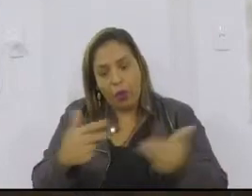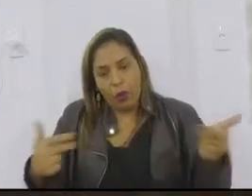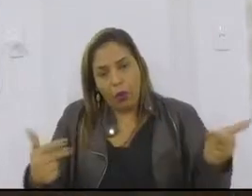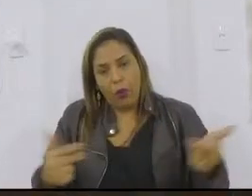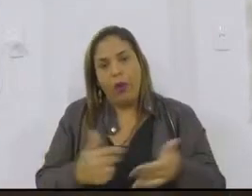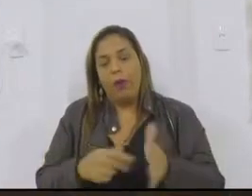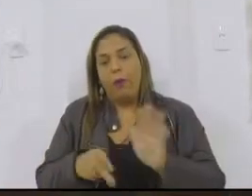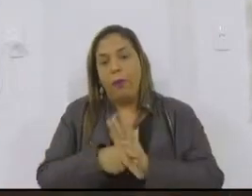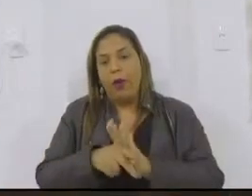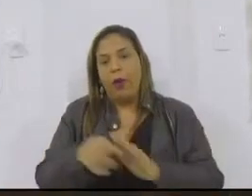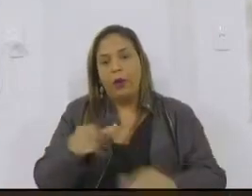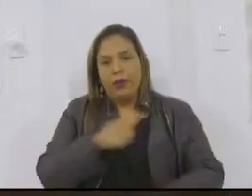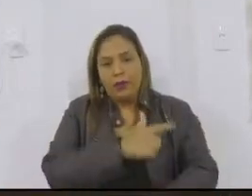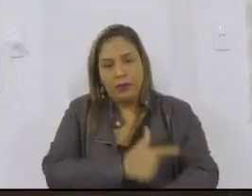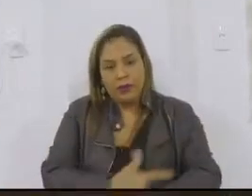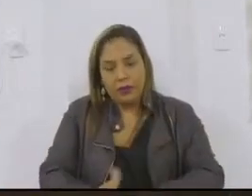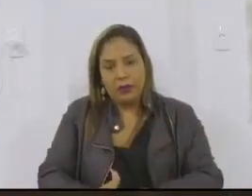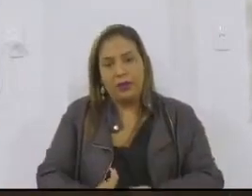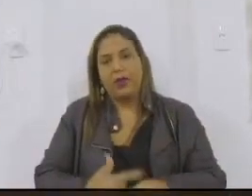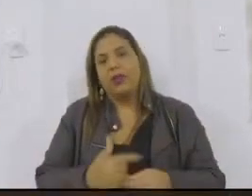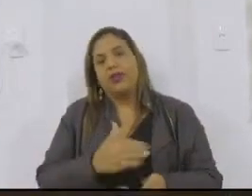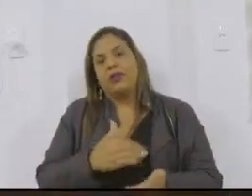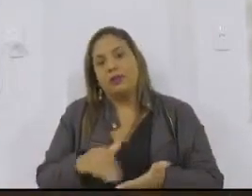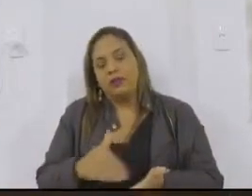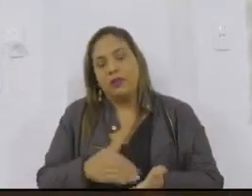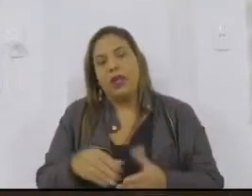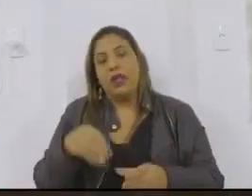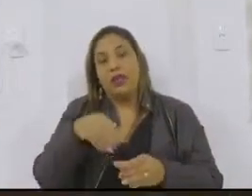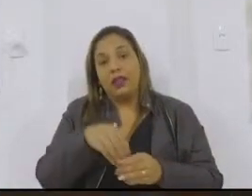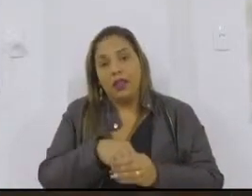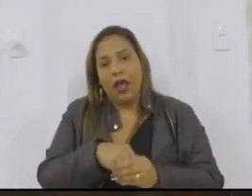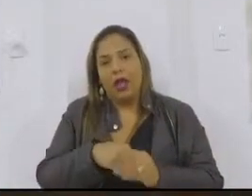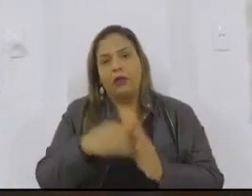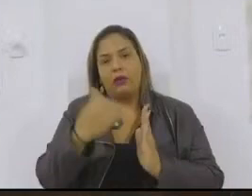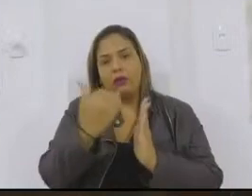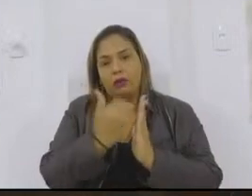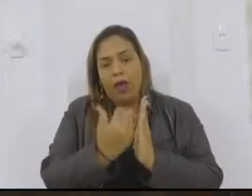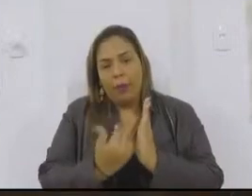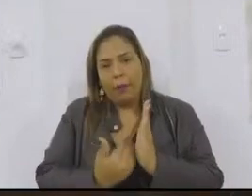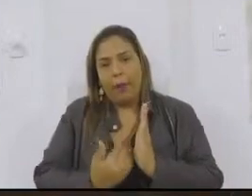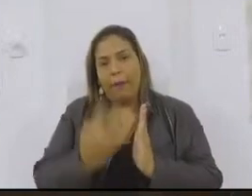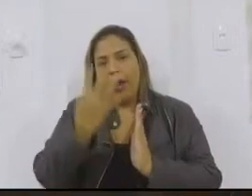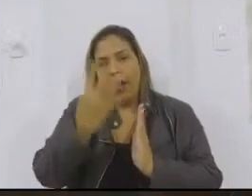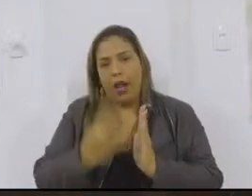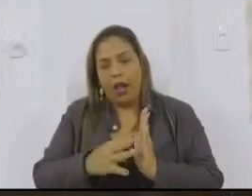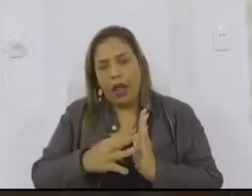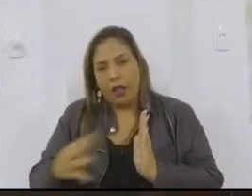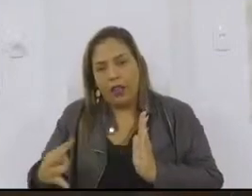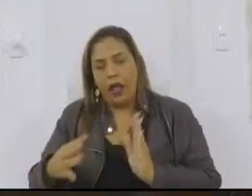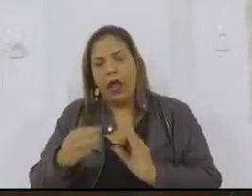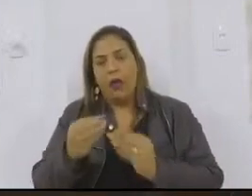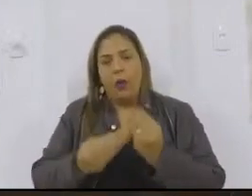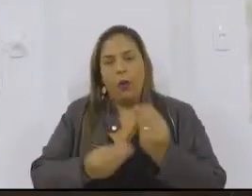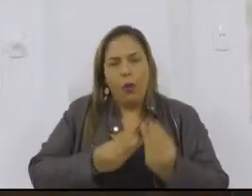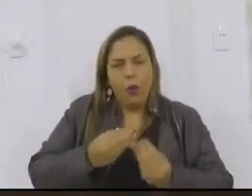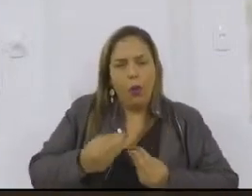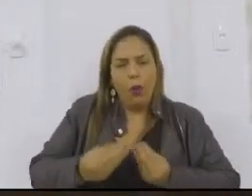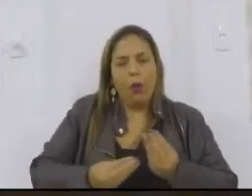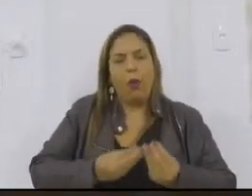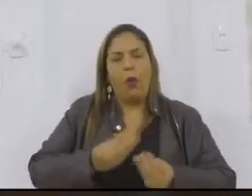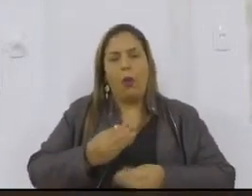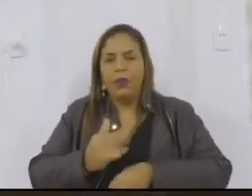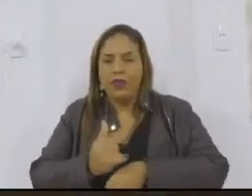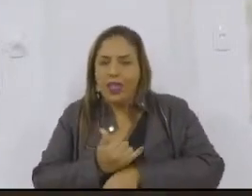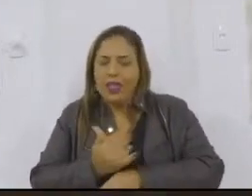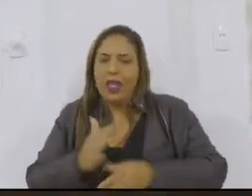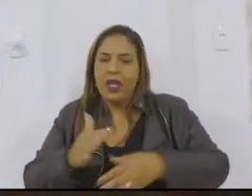Secretaria de Educação dentro do calendário escolar. O projeto deixa claro as formas de realização do seminário, deixando a possibilidade ainda